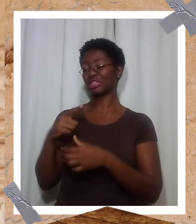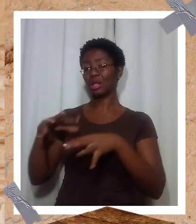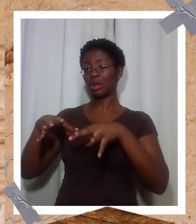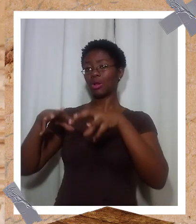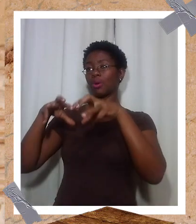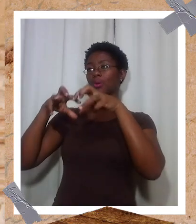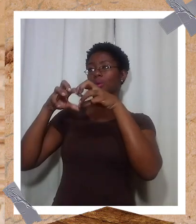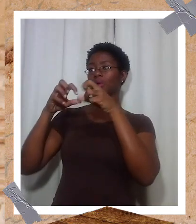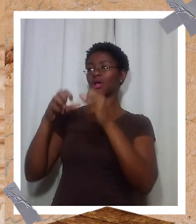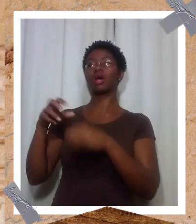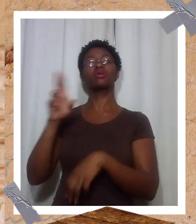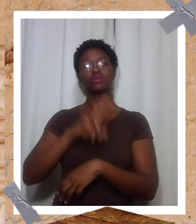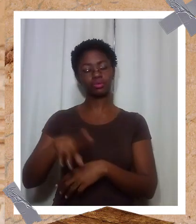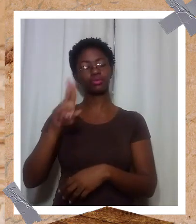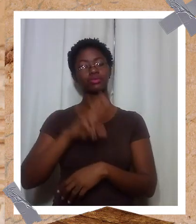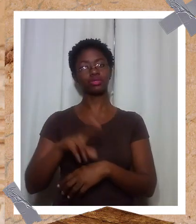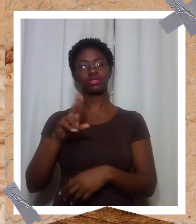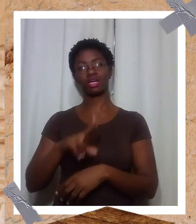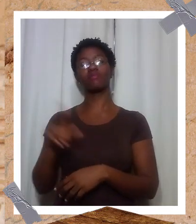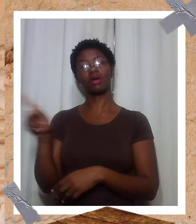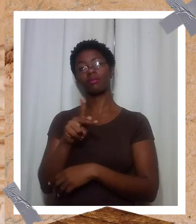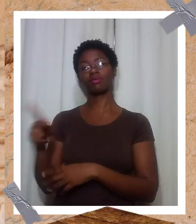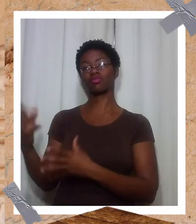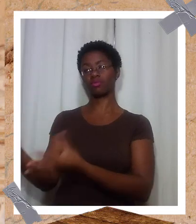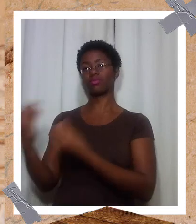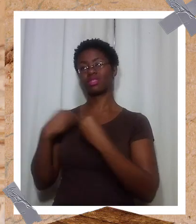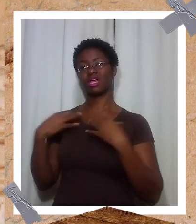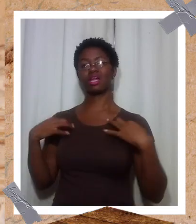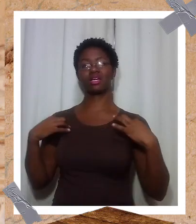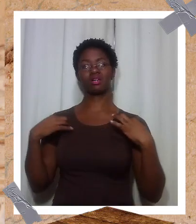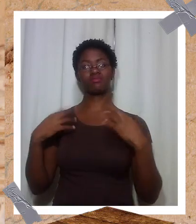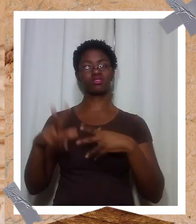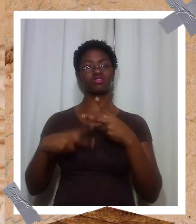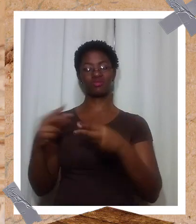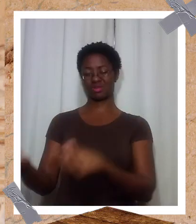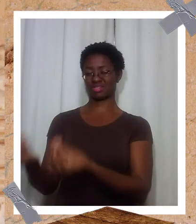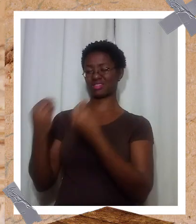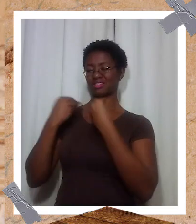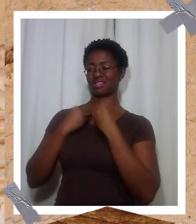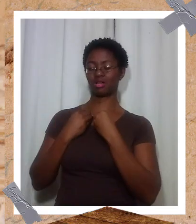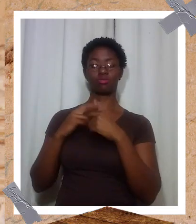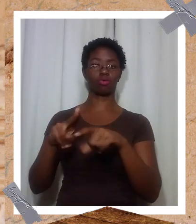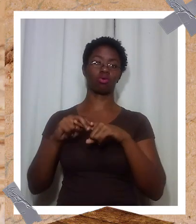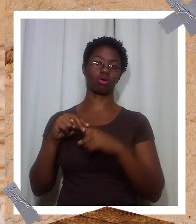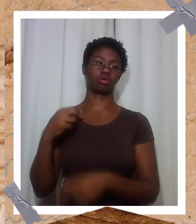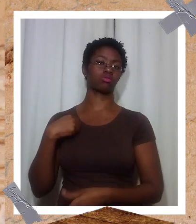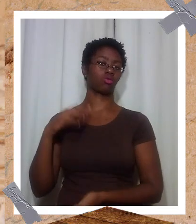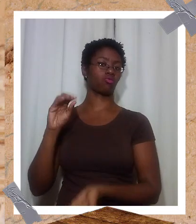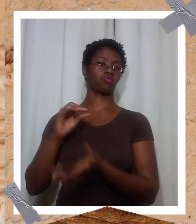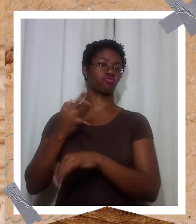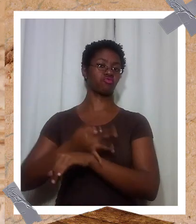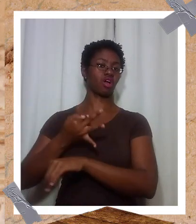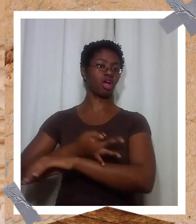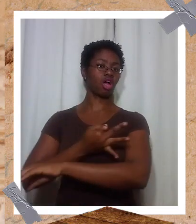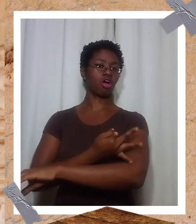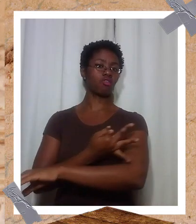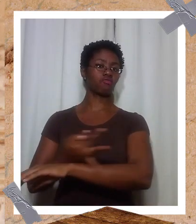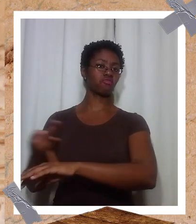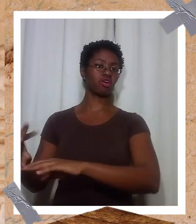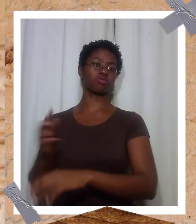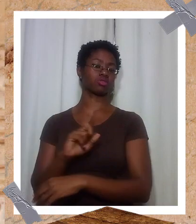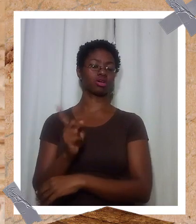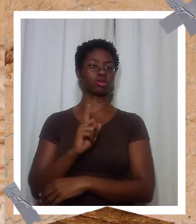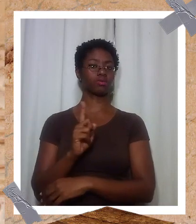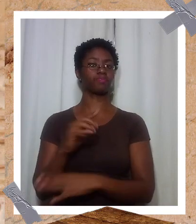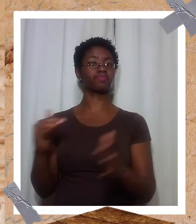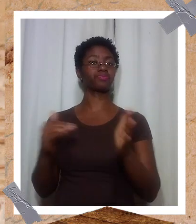minhas professoras, sacando isso, me deram a camisa de presente para que eu não sofresse evasão escolar, pelo menos até meus 16 anos